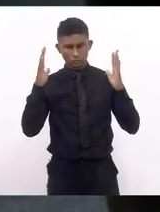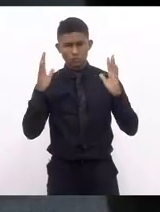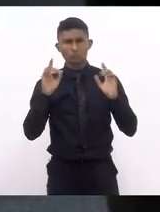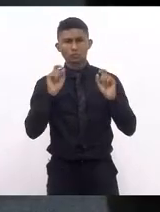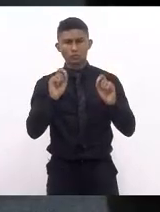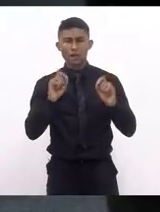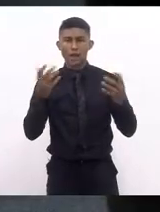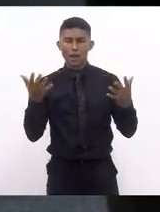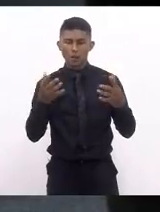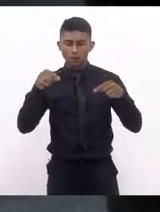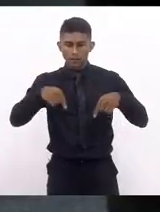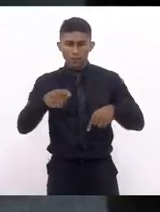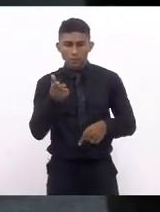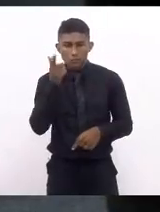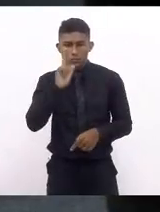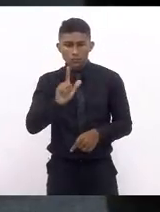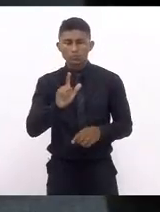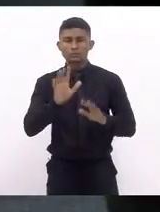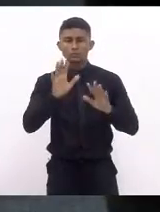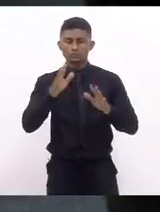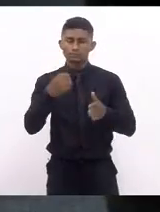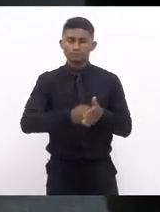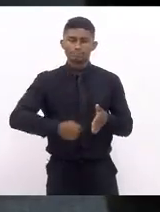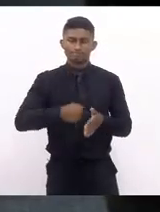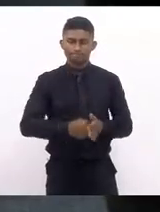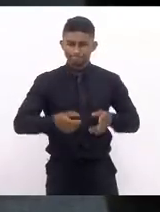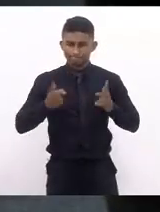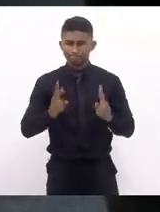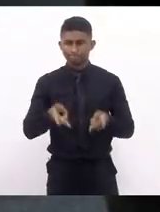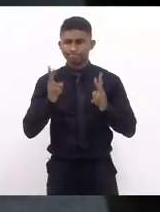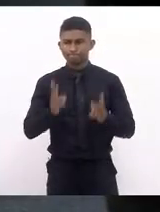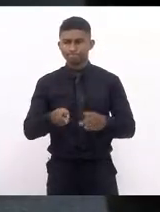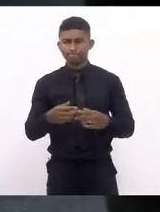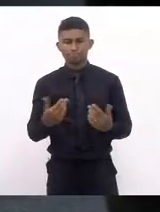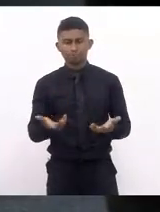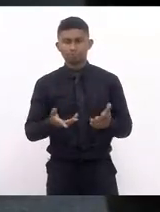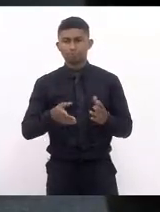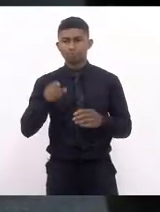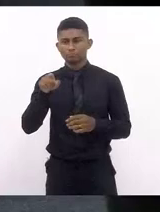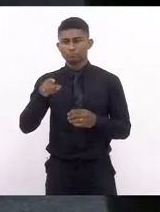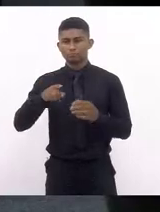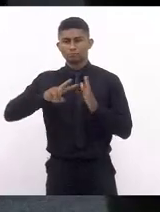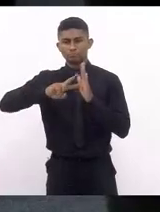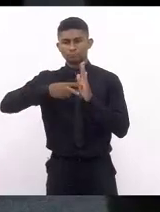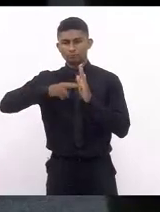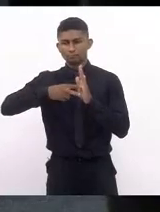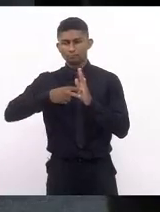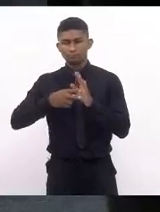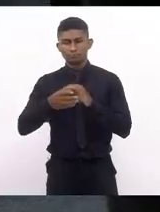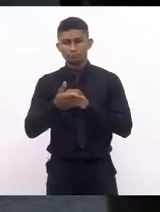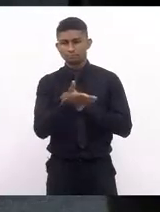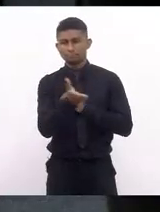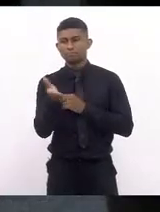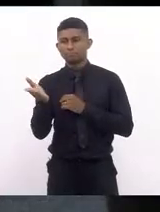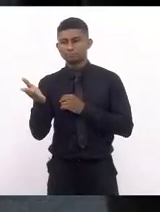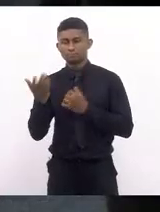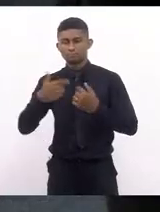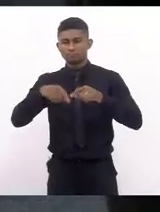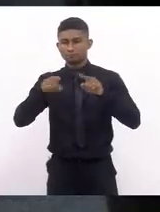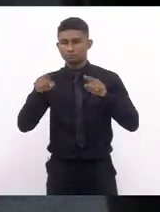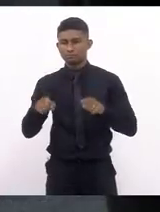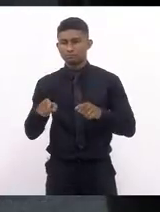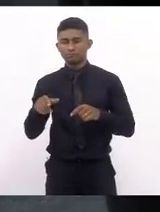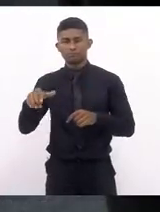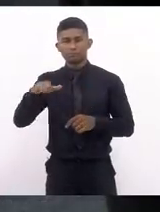primeiro passo mas a luta continua e os sítios ama o sim de água o seu Dani